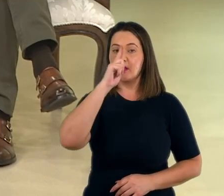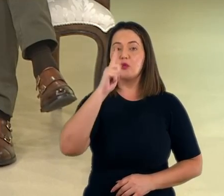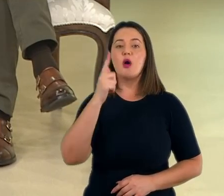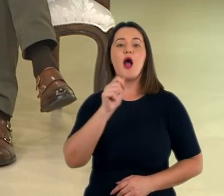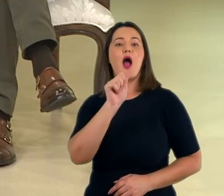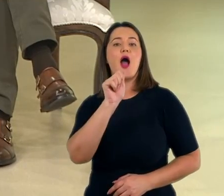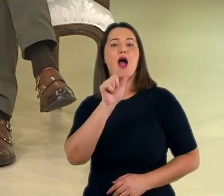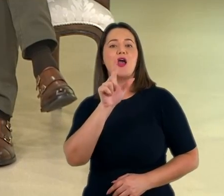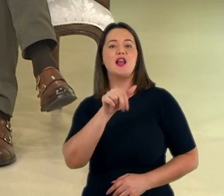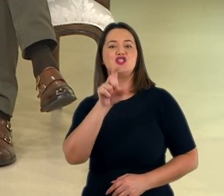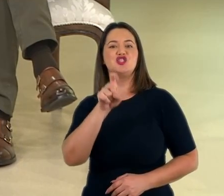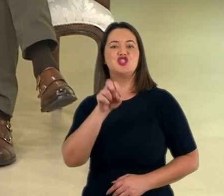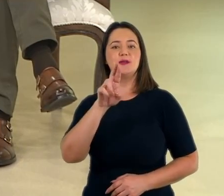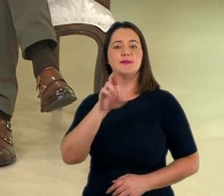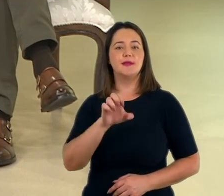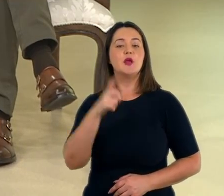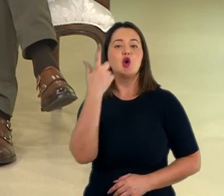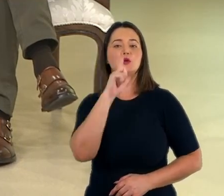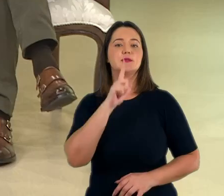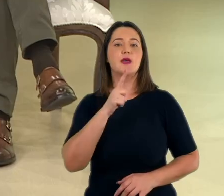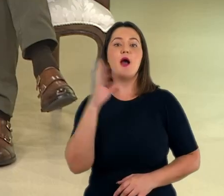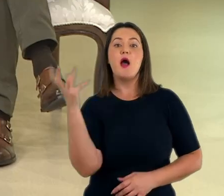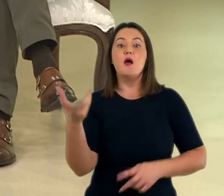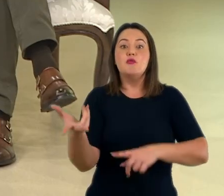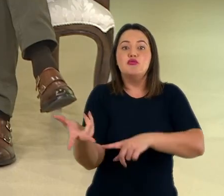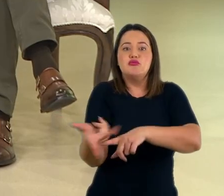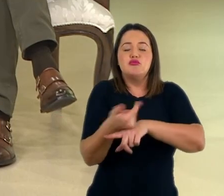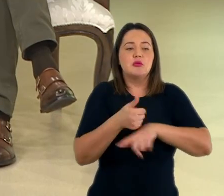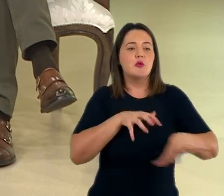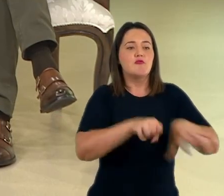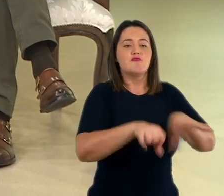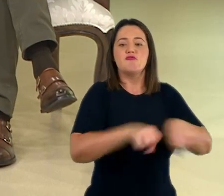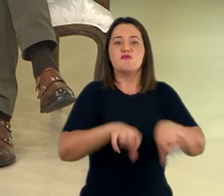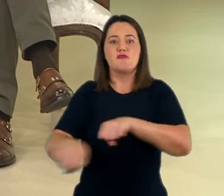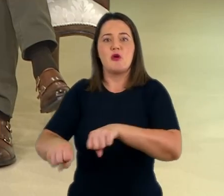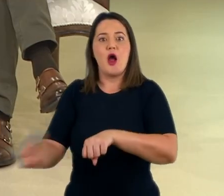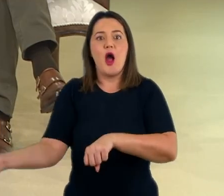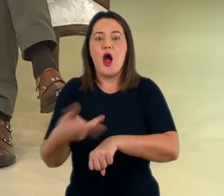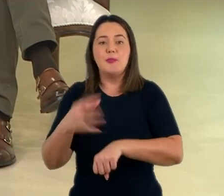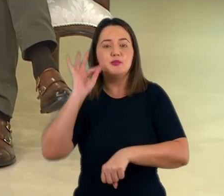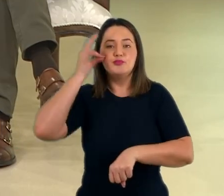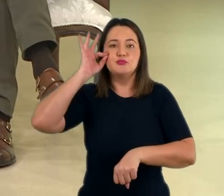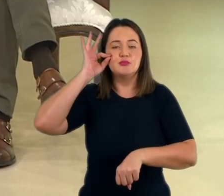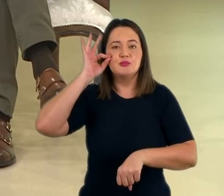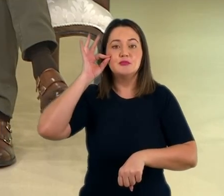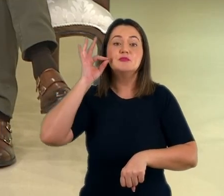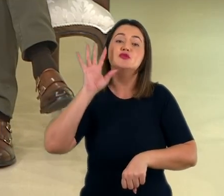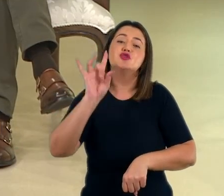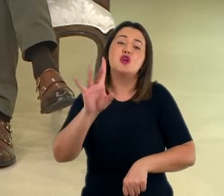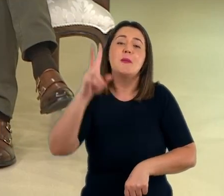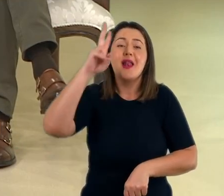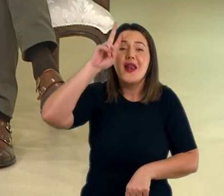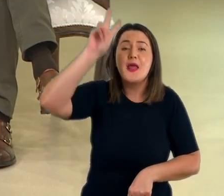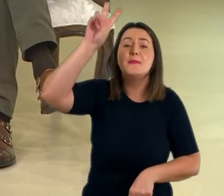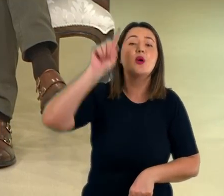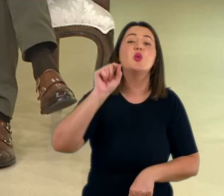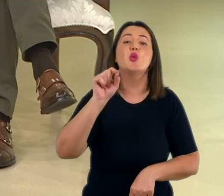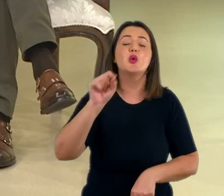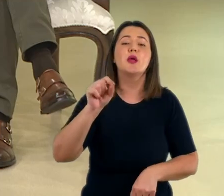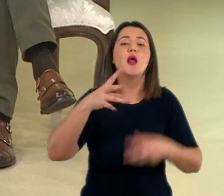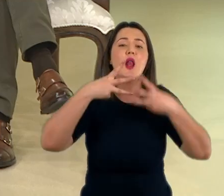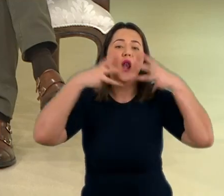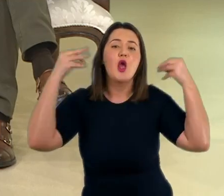Alexandre o Grande. Ora, em Daniel capítulo 7, Alexandre o Grande era representado, apenas para lembrar, por